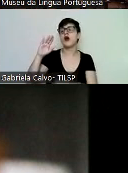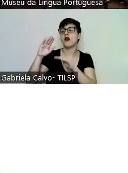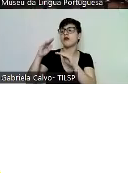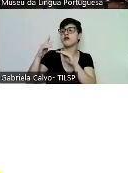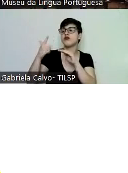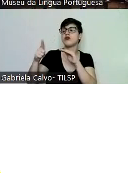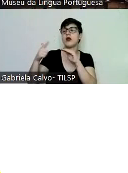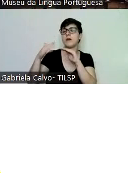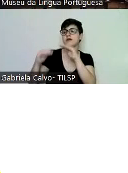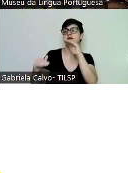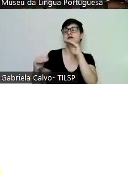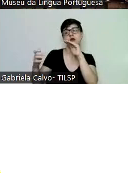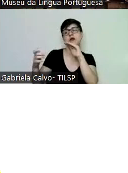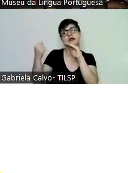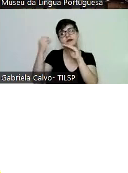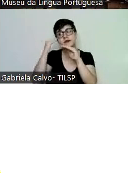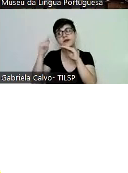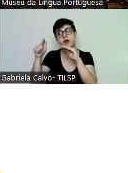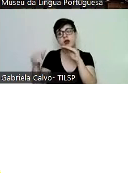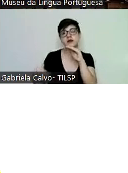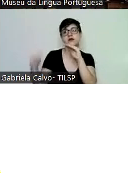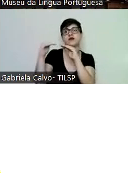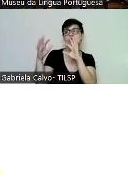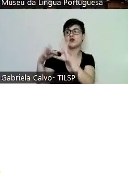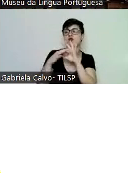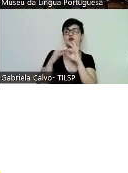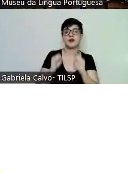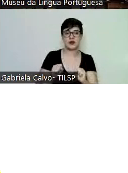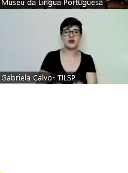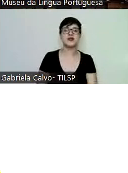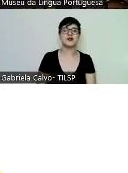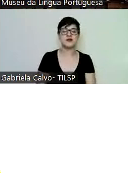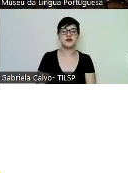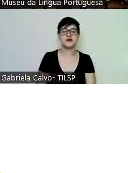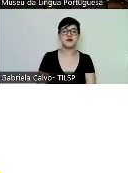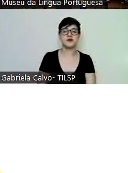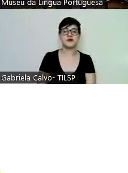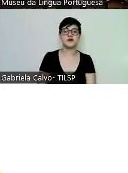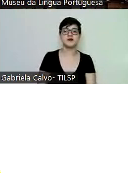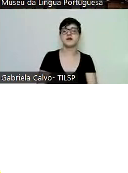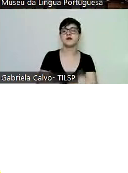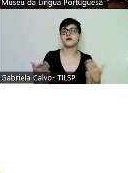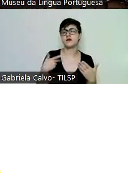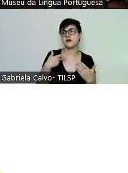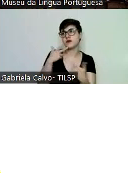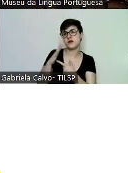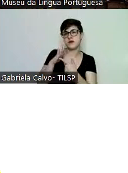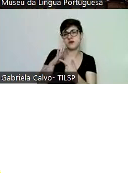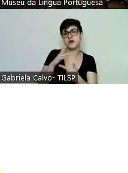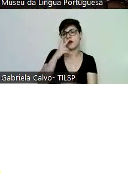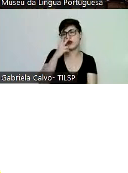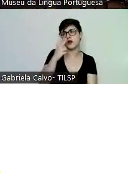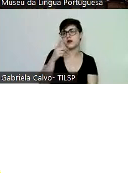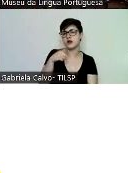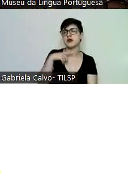imagens todas são disposições do Museu da Língua Portuguesa e aí aqui falar de uma coisa que eu acho que foi da dessa